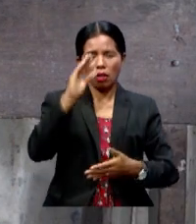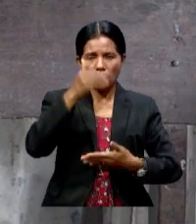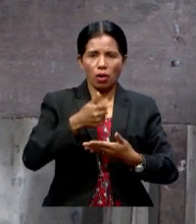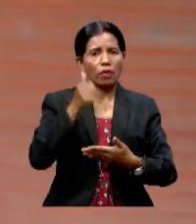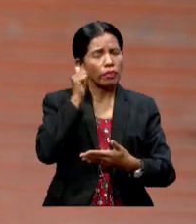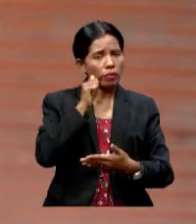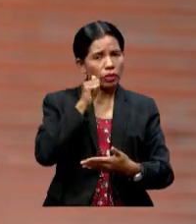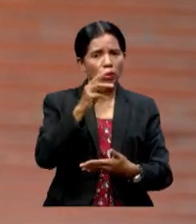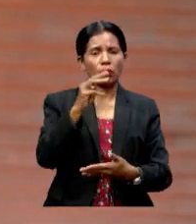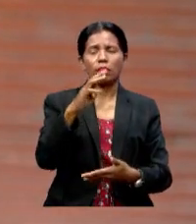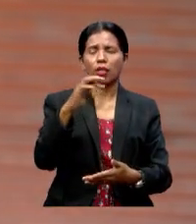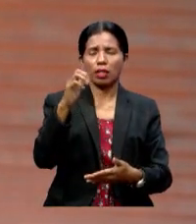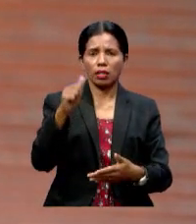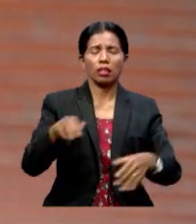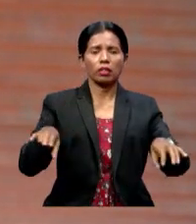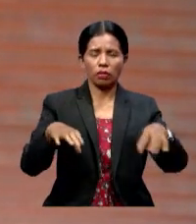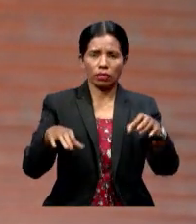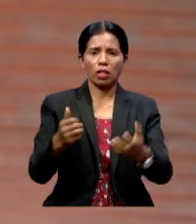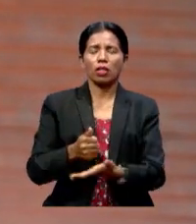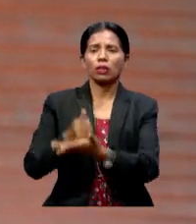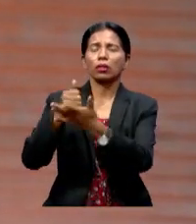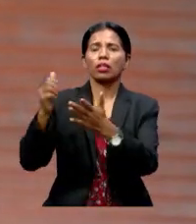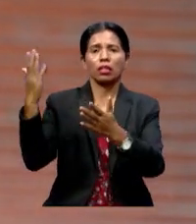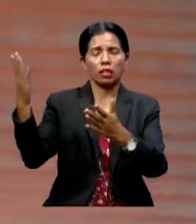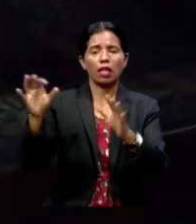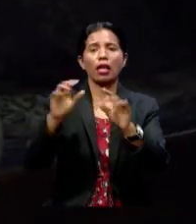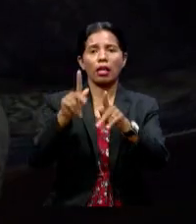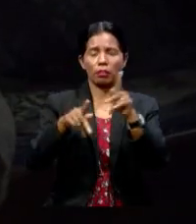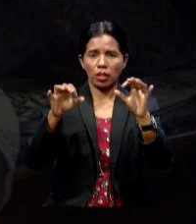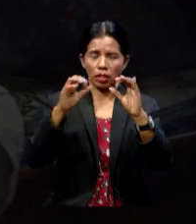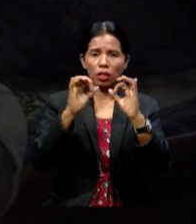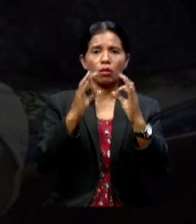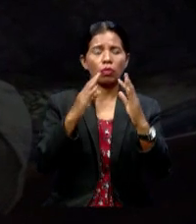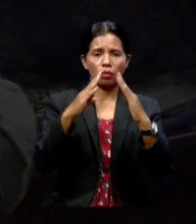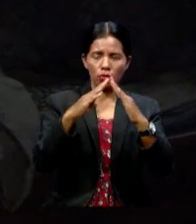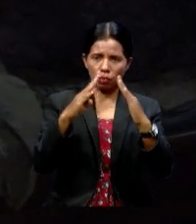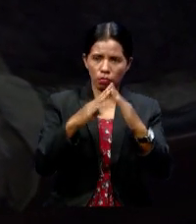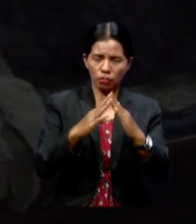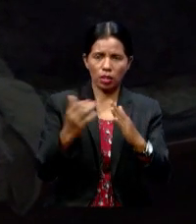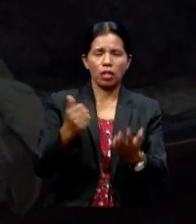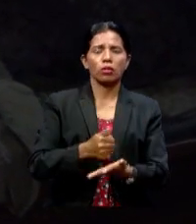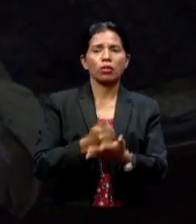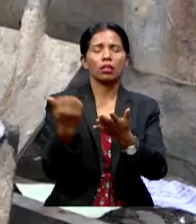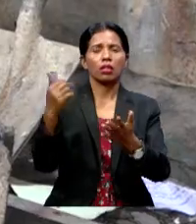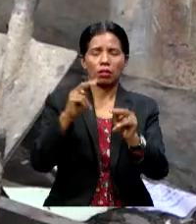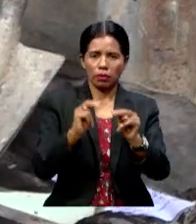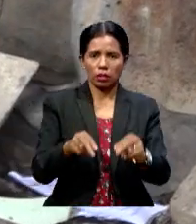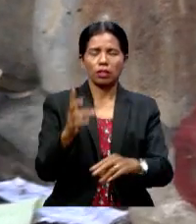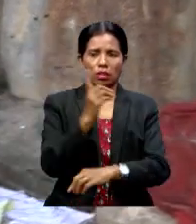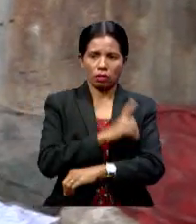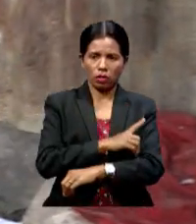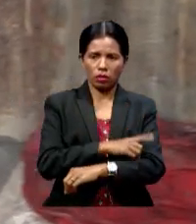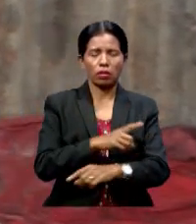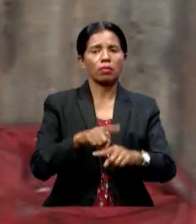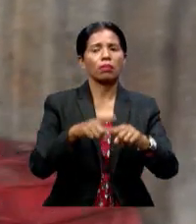Jesus neve serviço a nessa assistente uma cain, ma ca sustenta sira ni necessidade lor loron. Mai be